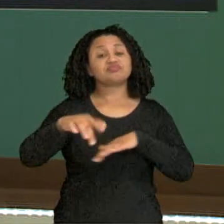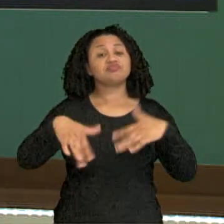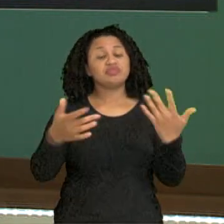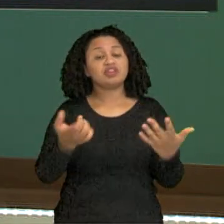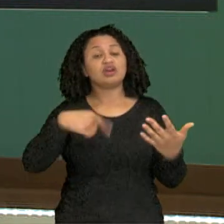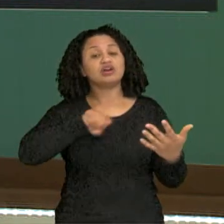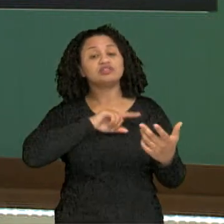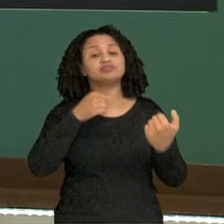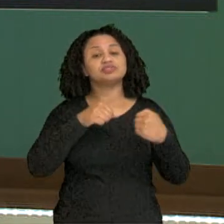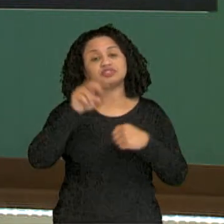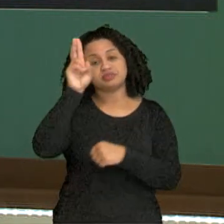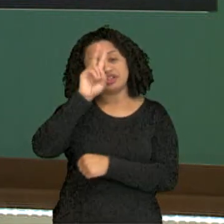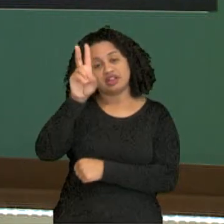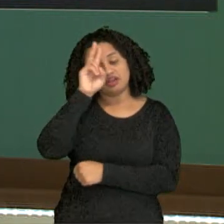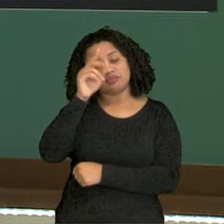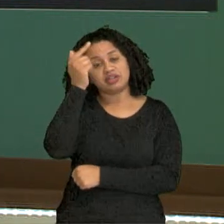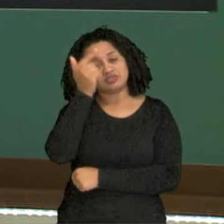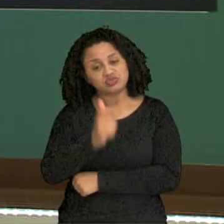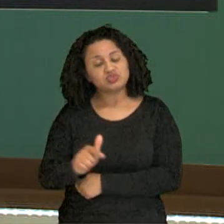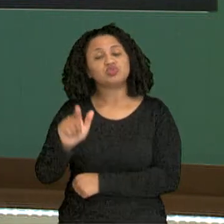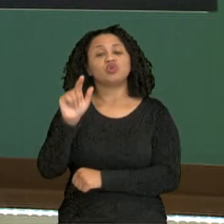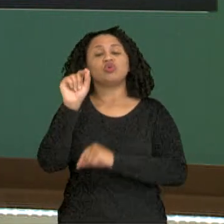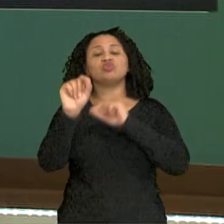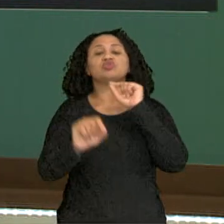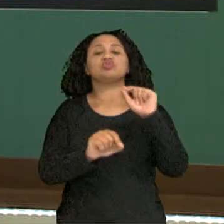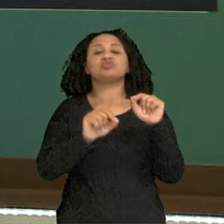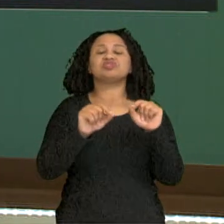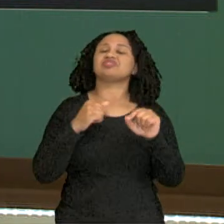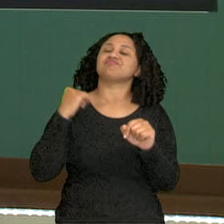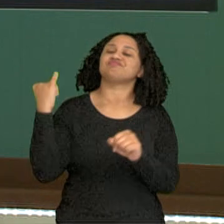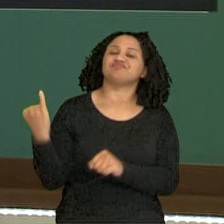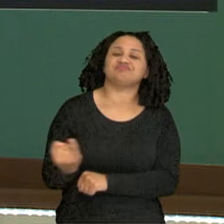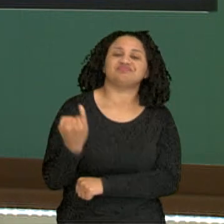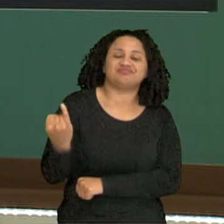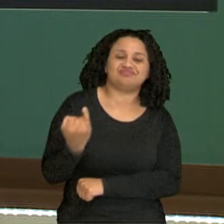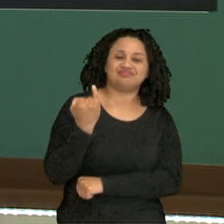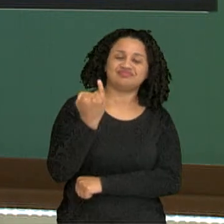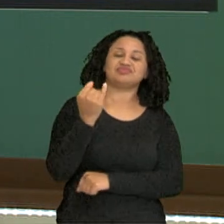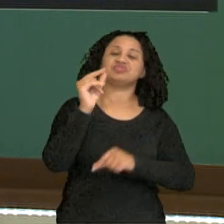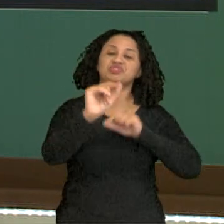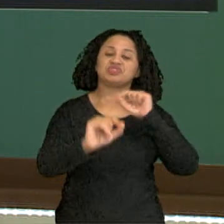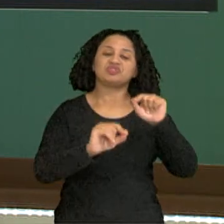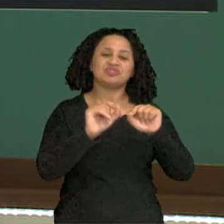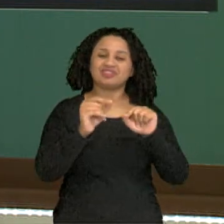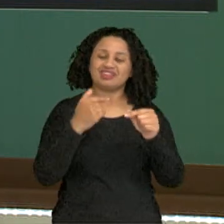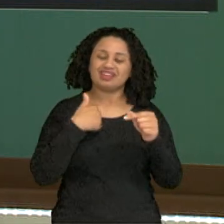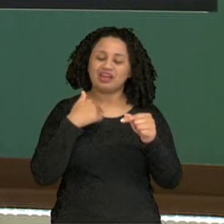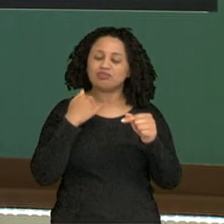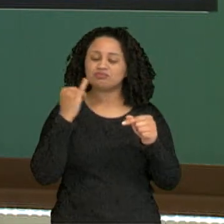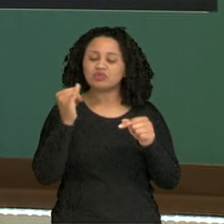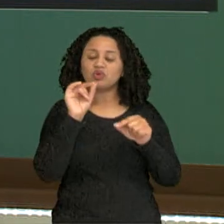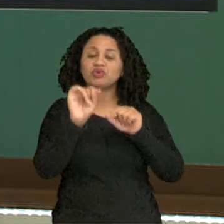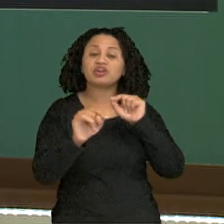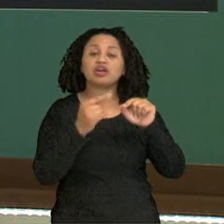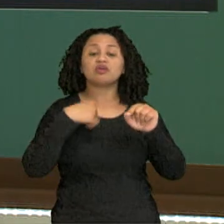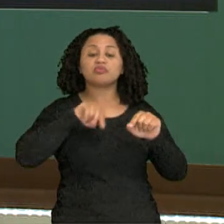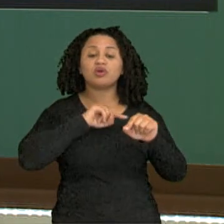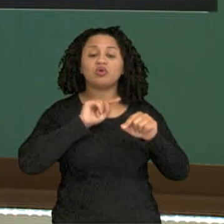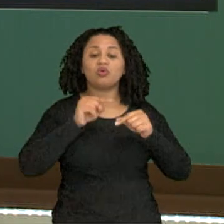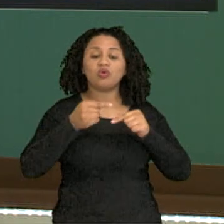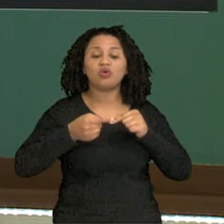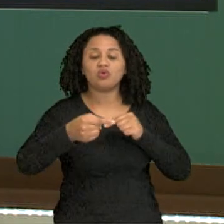que relembrar, nós temos que rever aquilo que é essencial, o que é primordial para